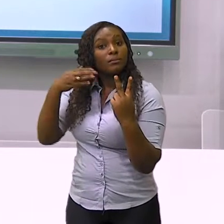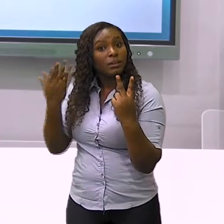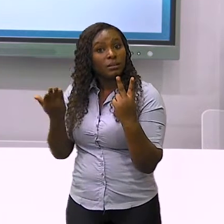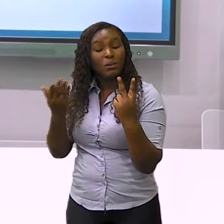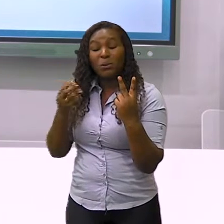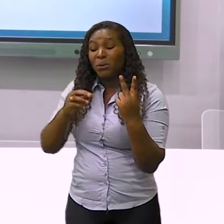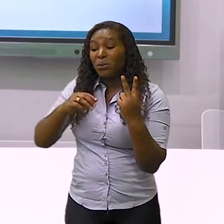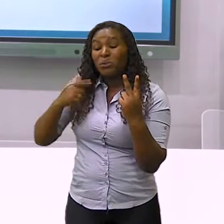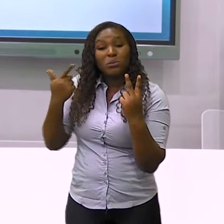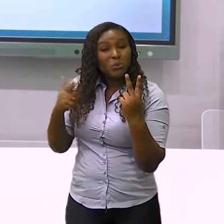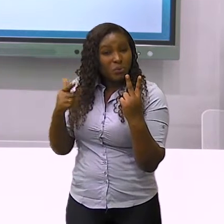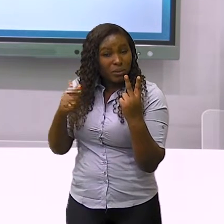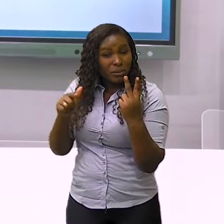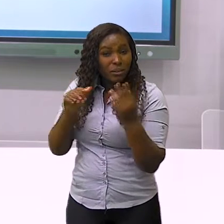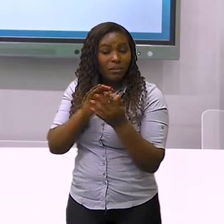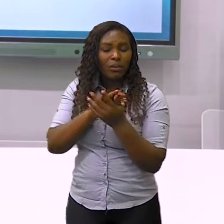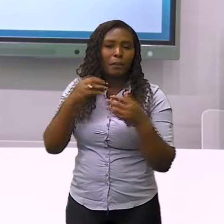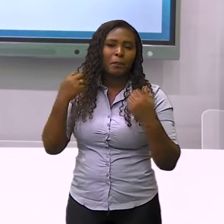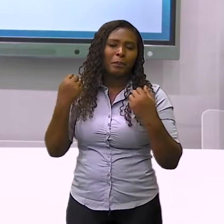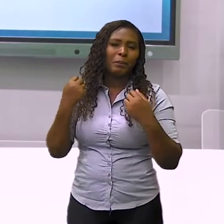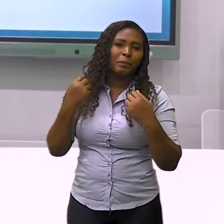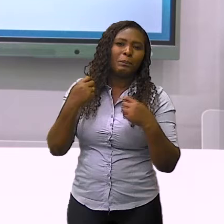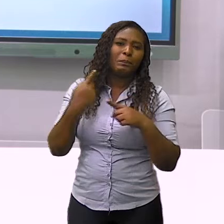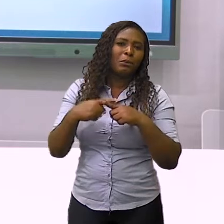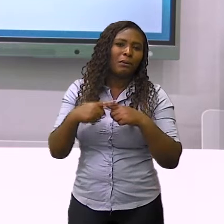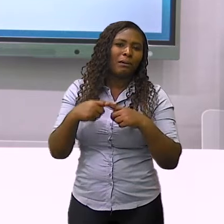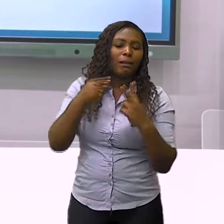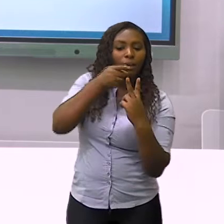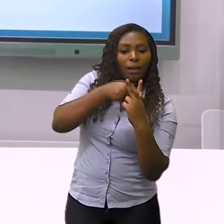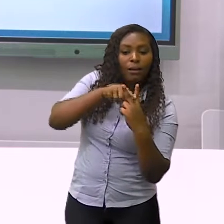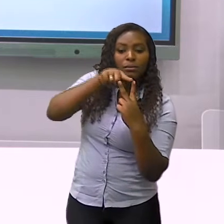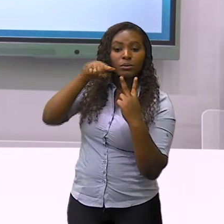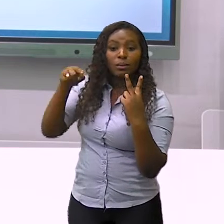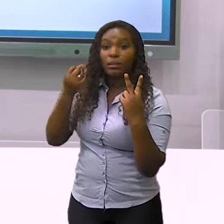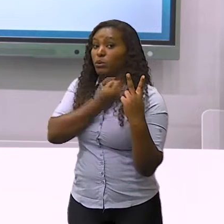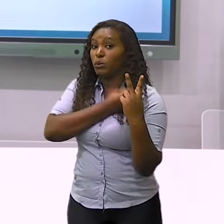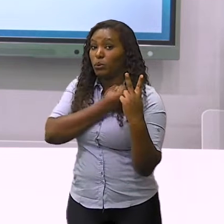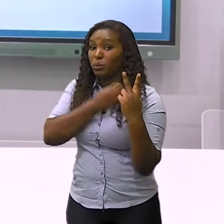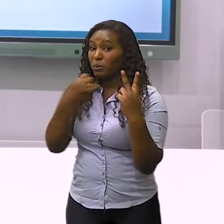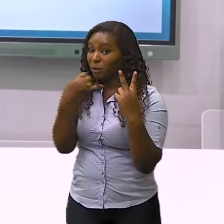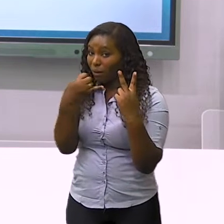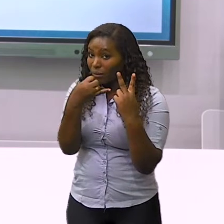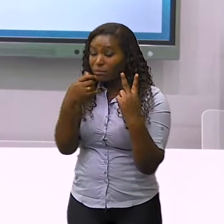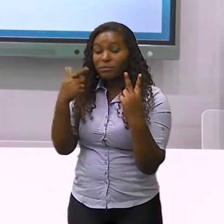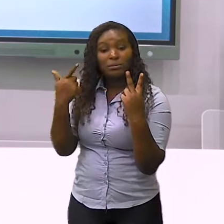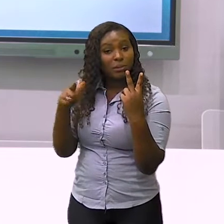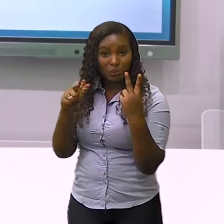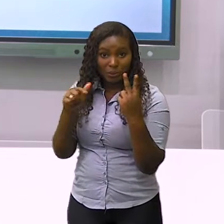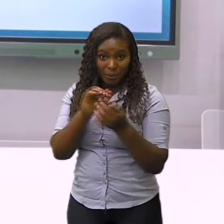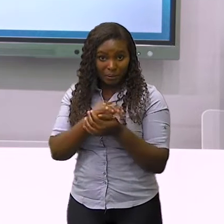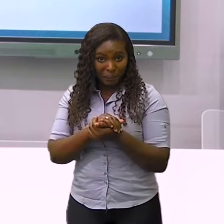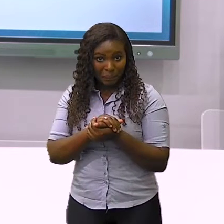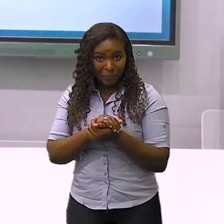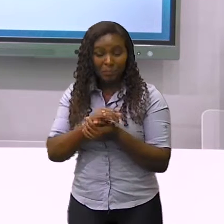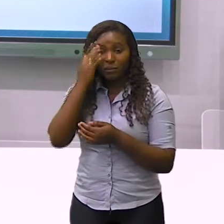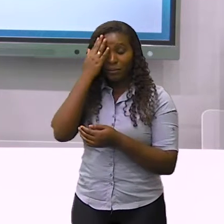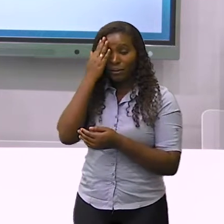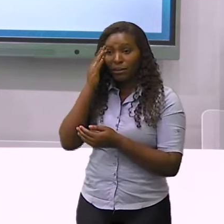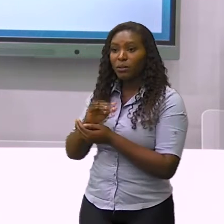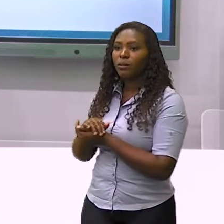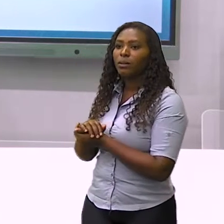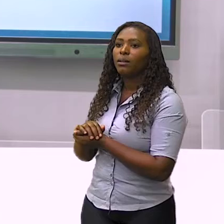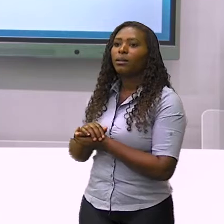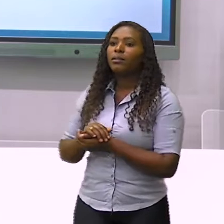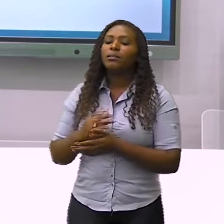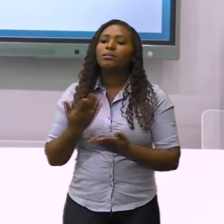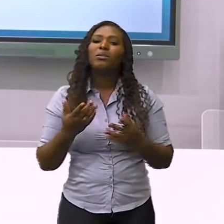que vai acontecer? A equação tem 2 raízes reais iguais,